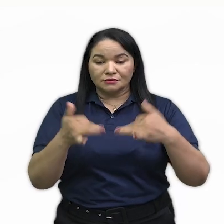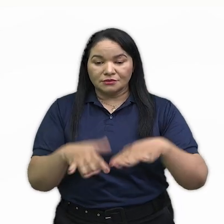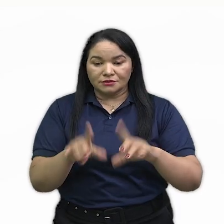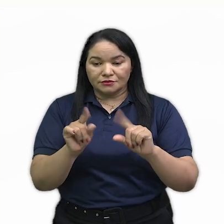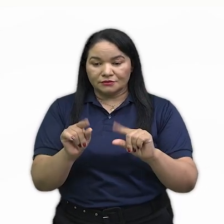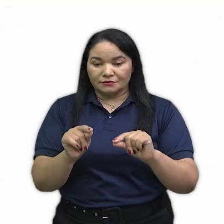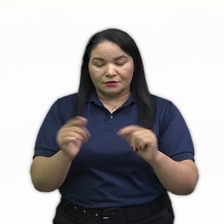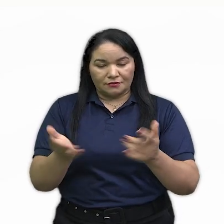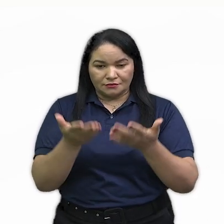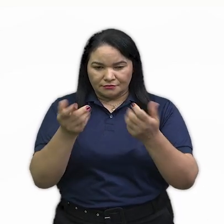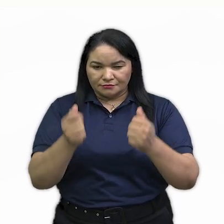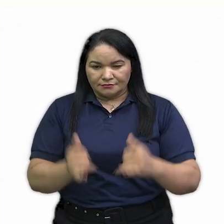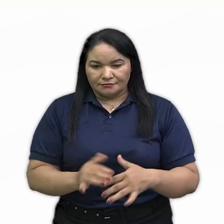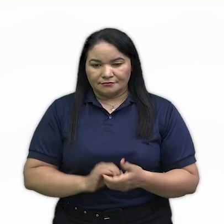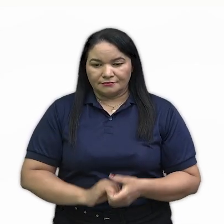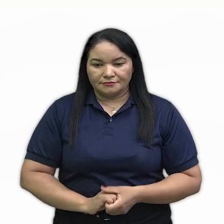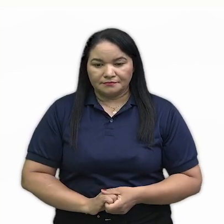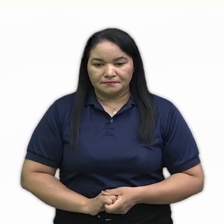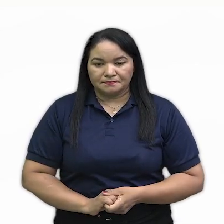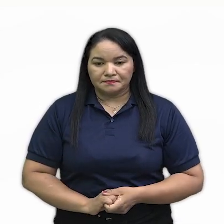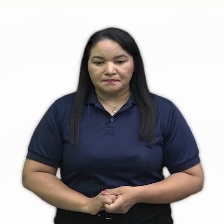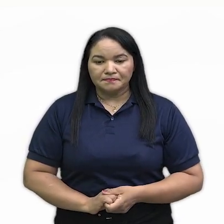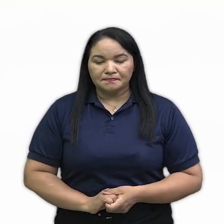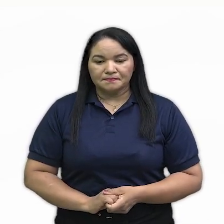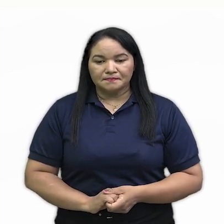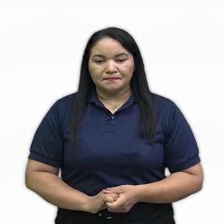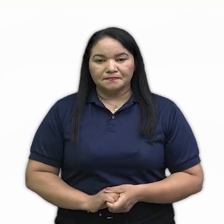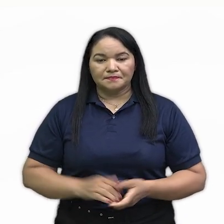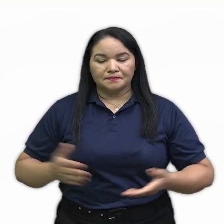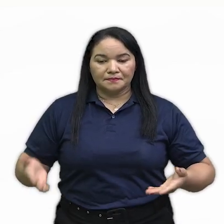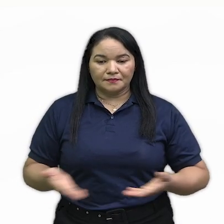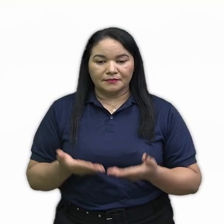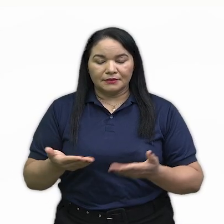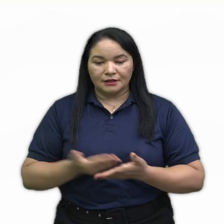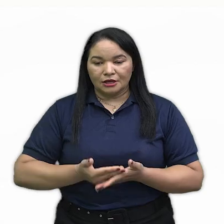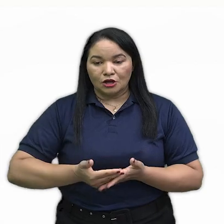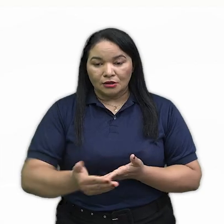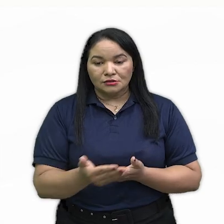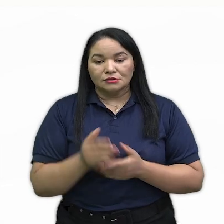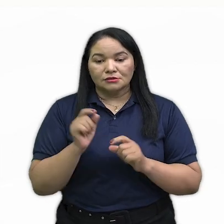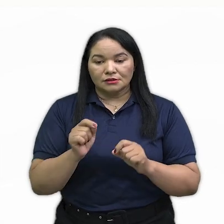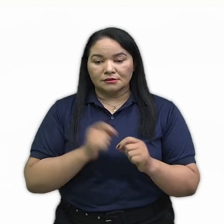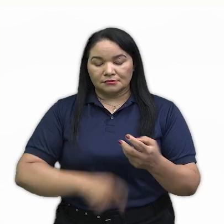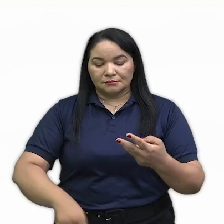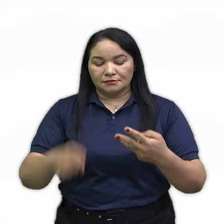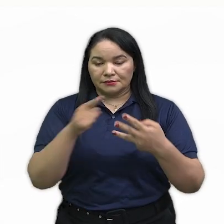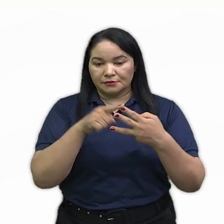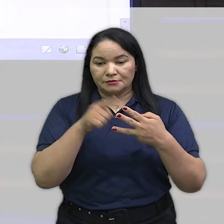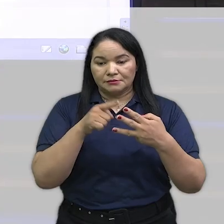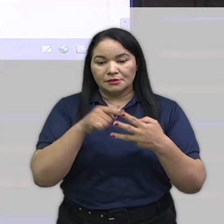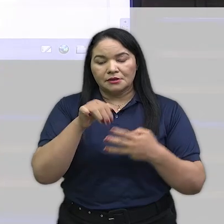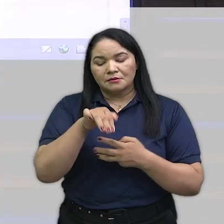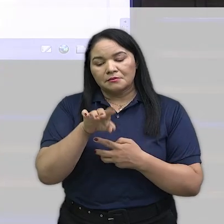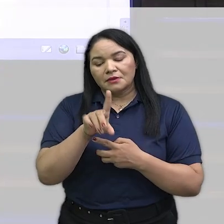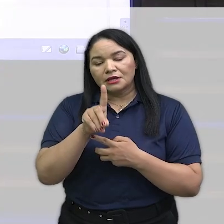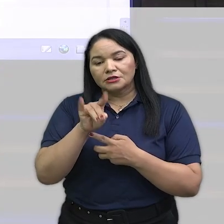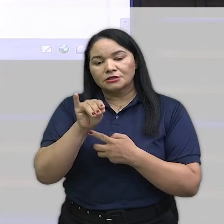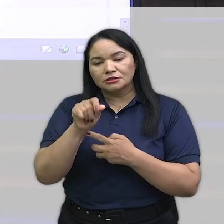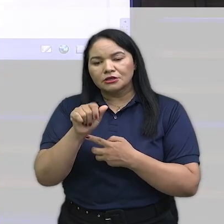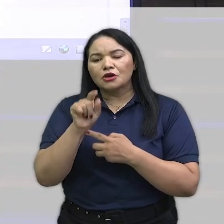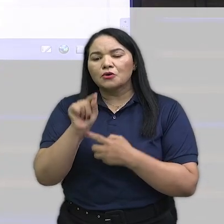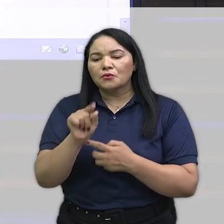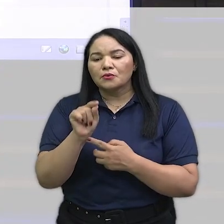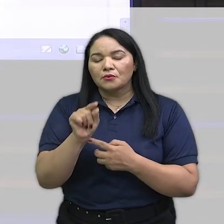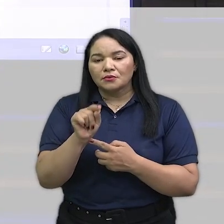agora falar sobre elas aqui na nossa aula, tá bom? Então, a gente vai começar com a média. O que é a